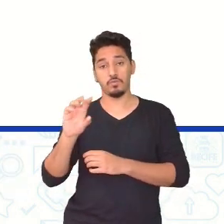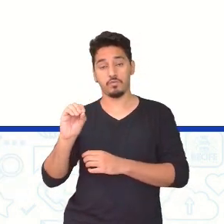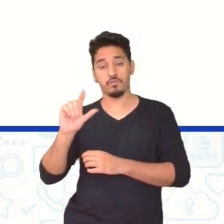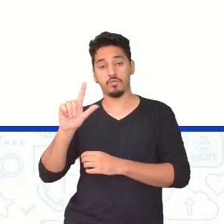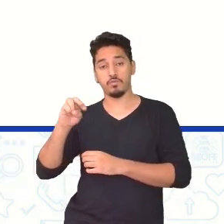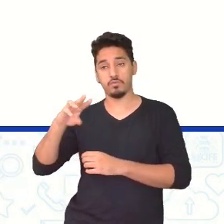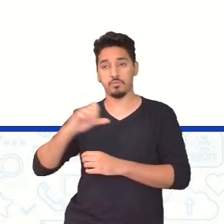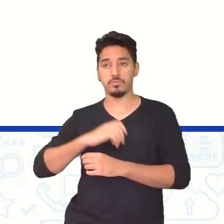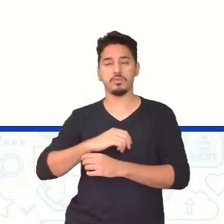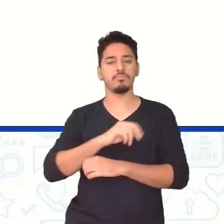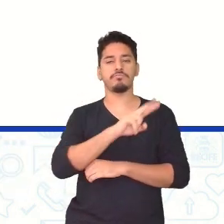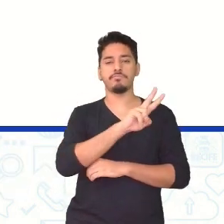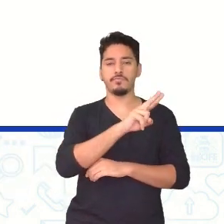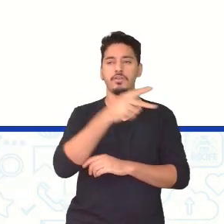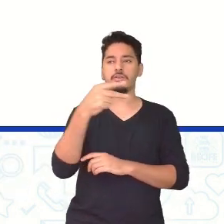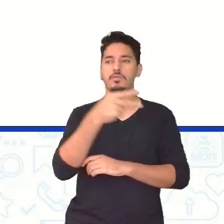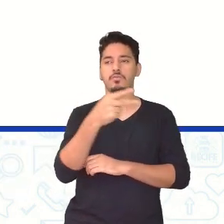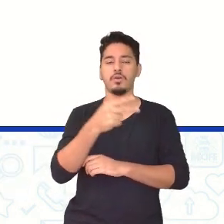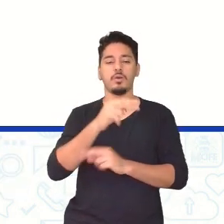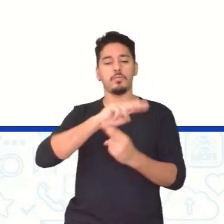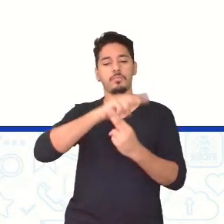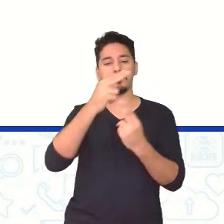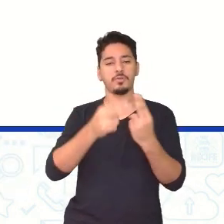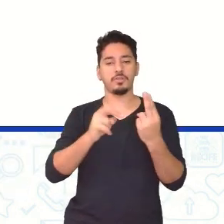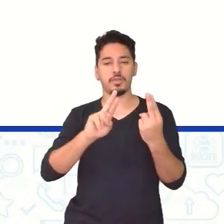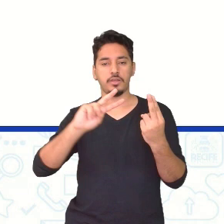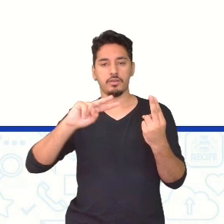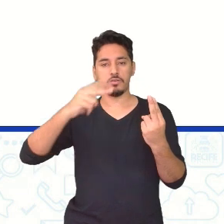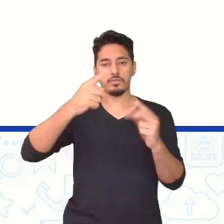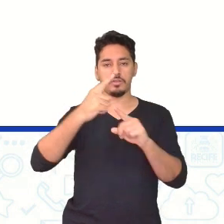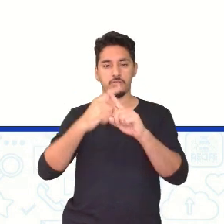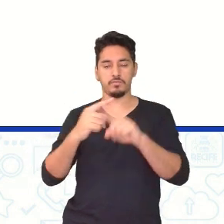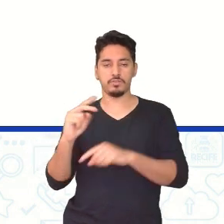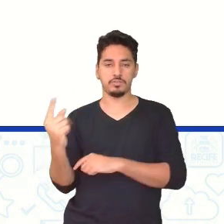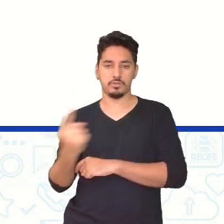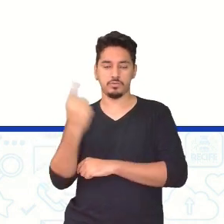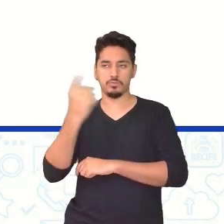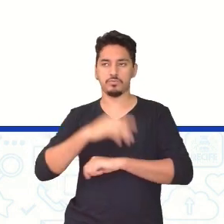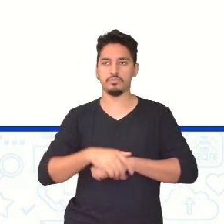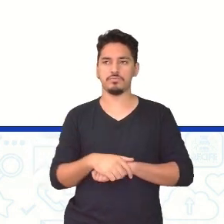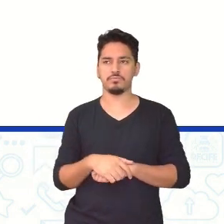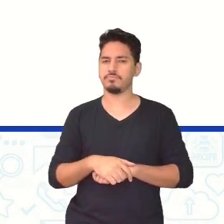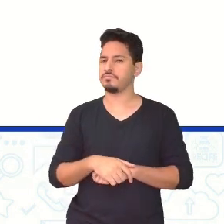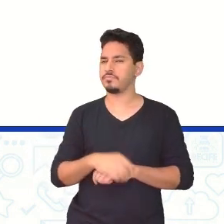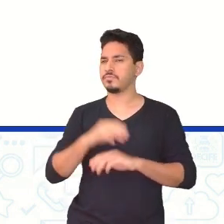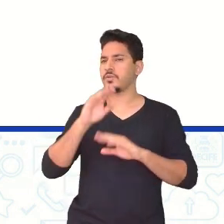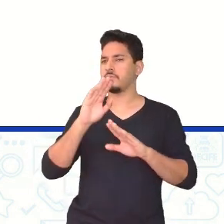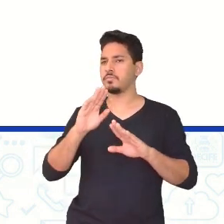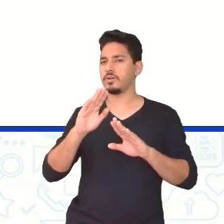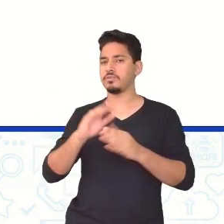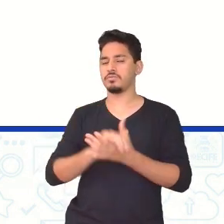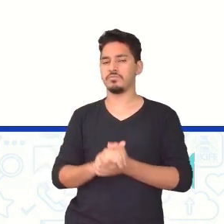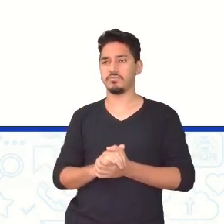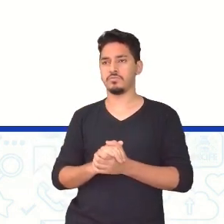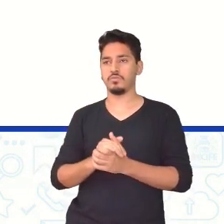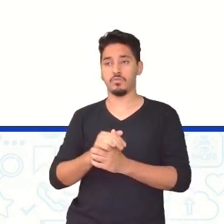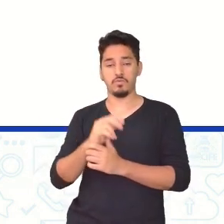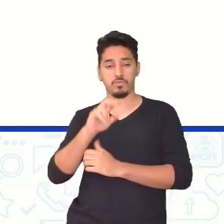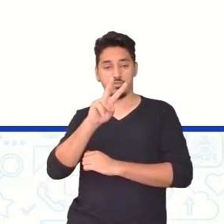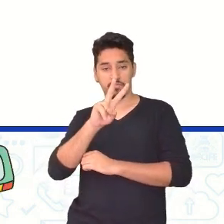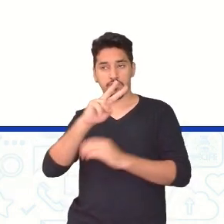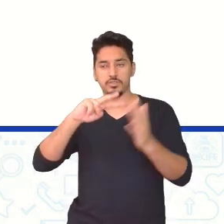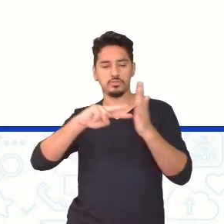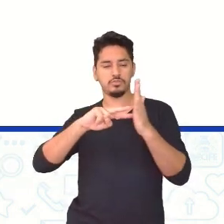é πr ao quadrado, vezes a altura. Só que o volume equivale a 49 metros cúbicos. Aí eu vou, no lugar de